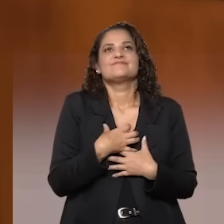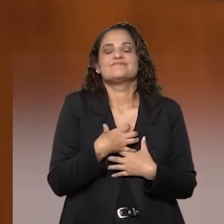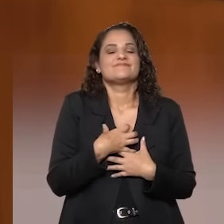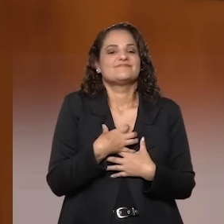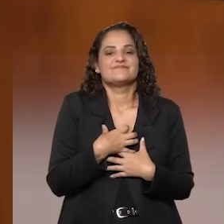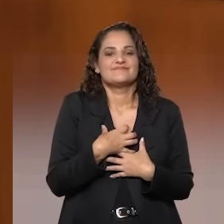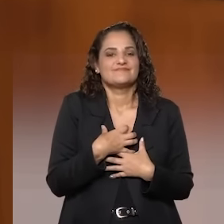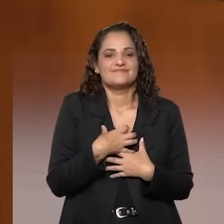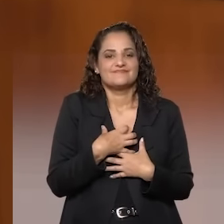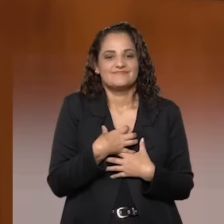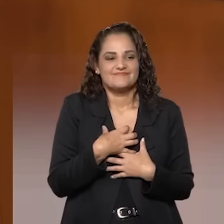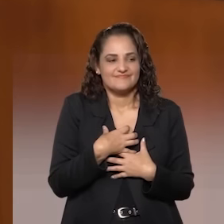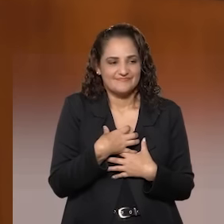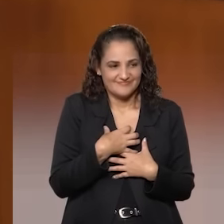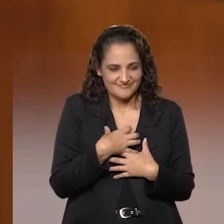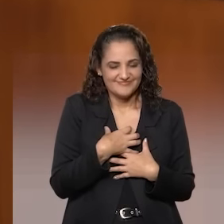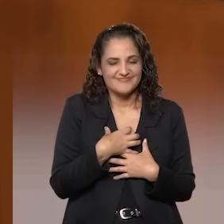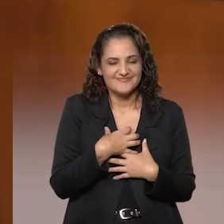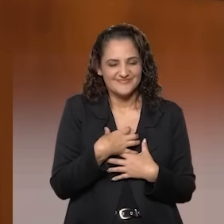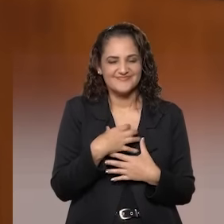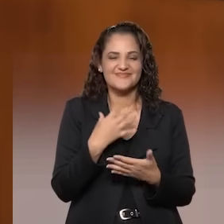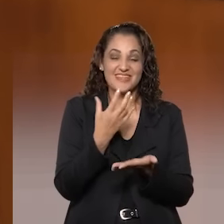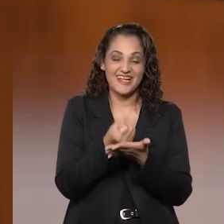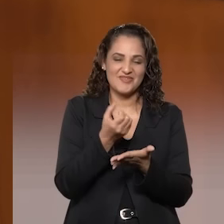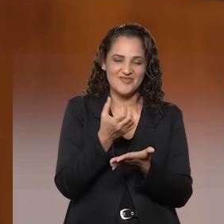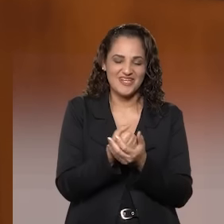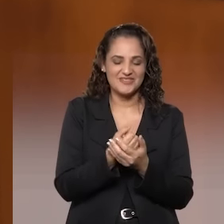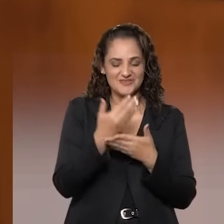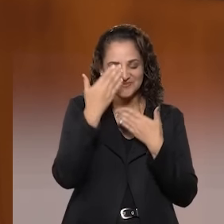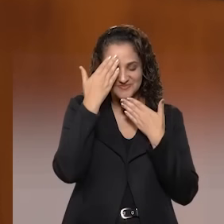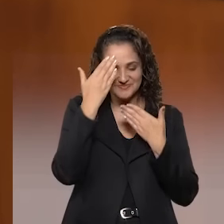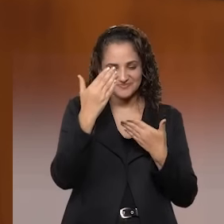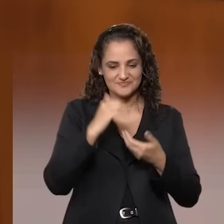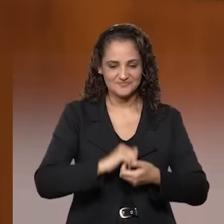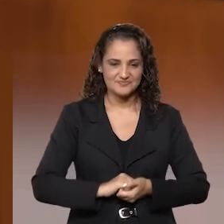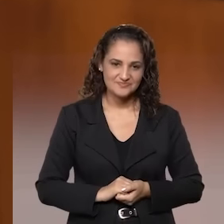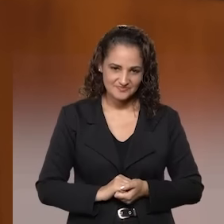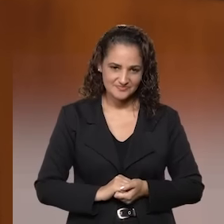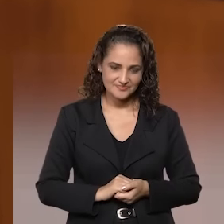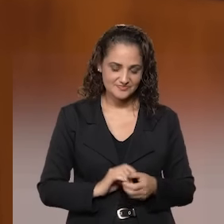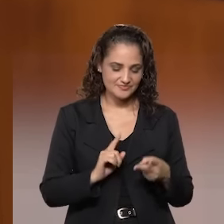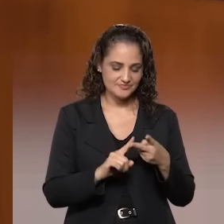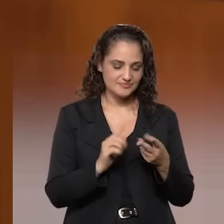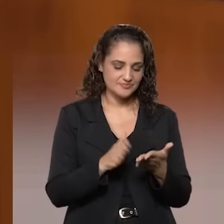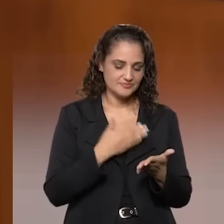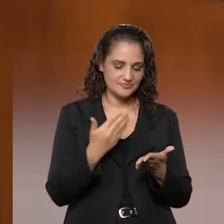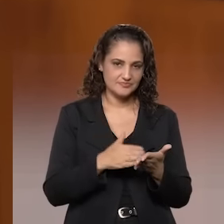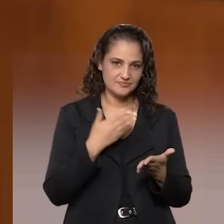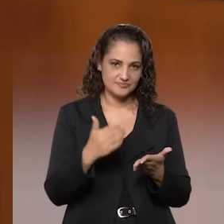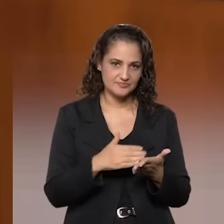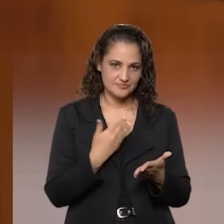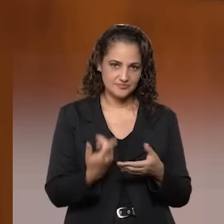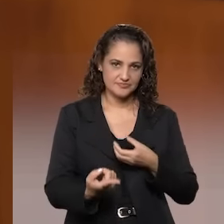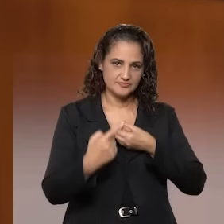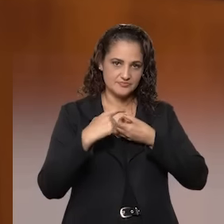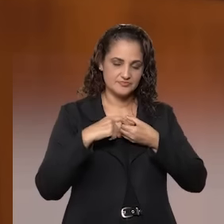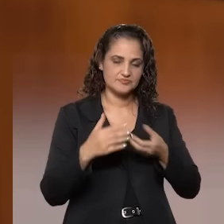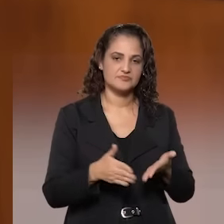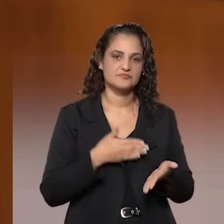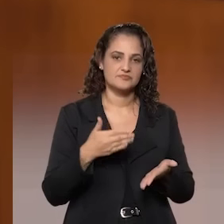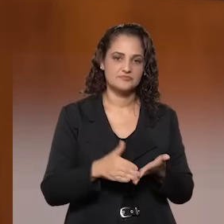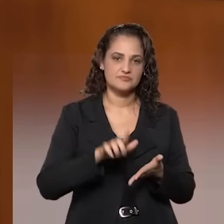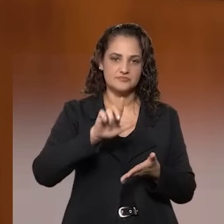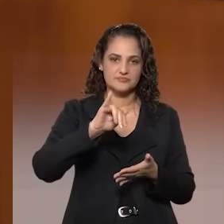glorioso e está gravado ao vivo e a cores muito obrigada viu com relação ao livro eu vou voltar ao livro